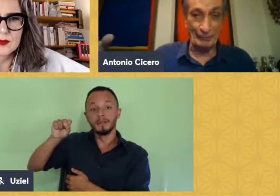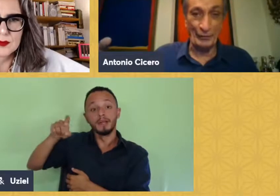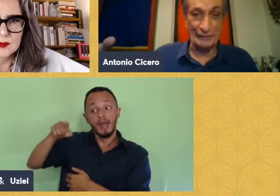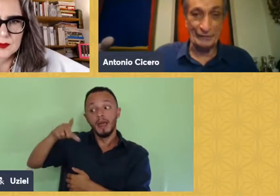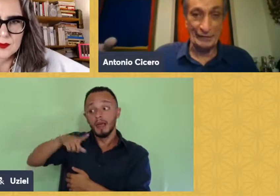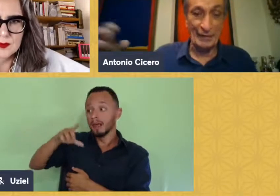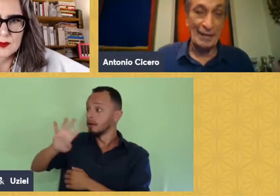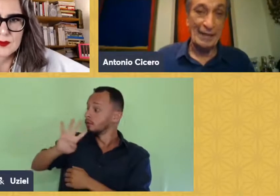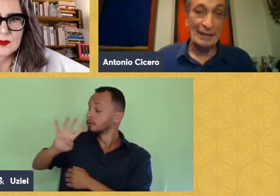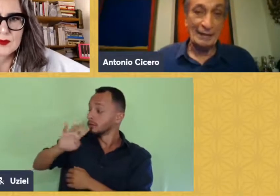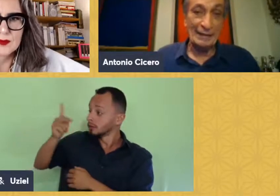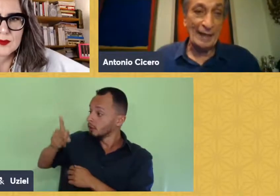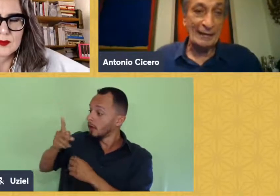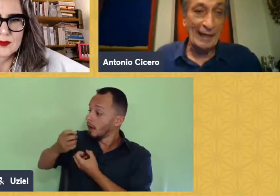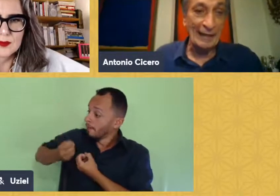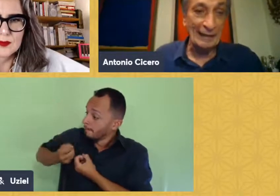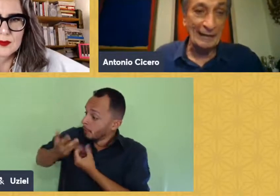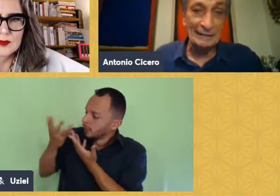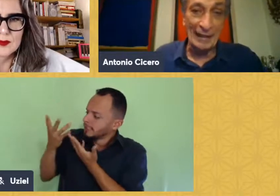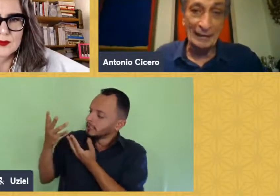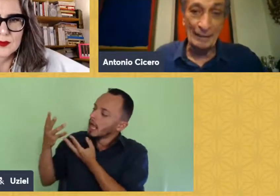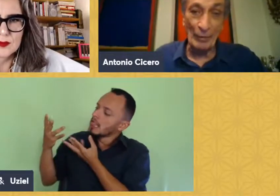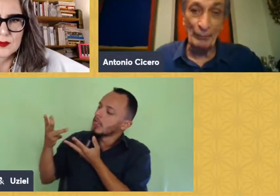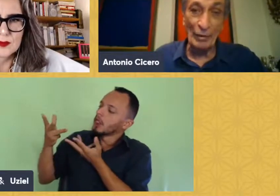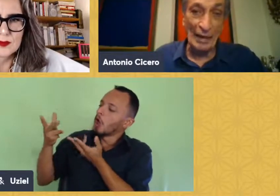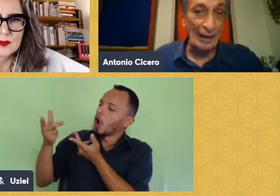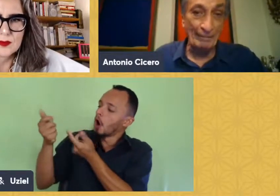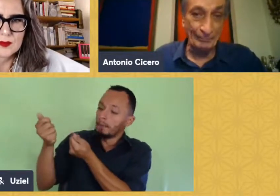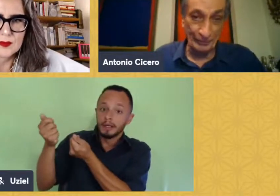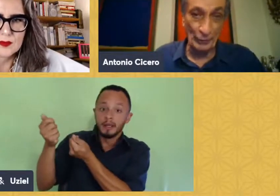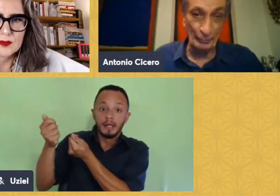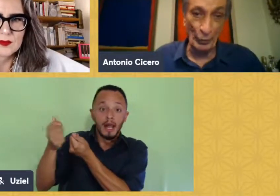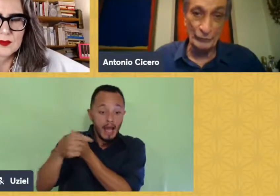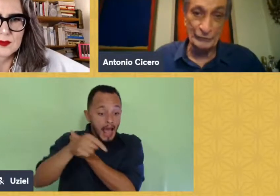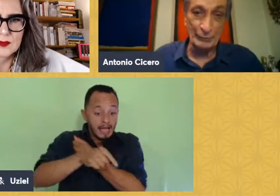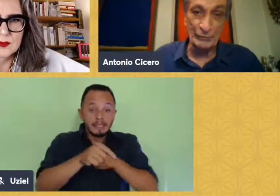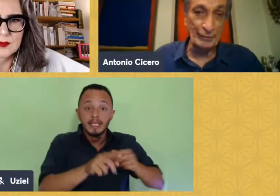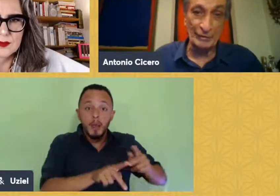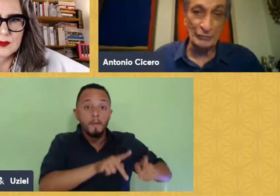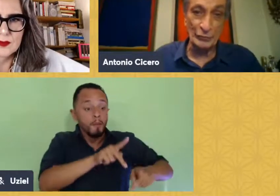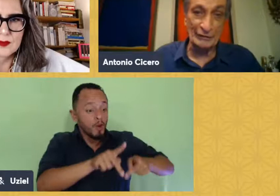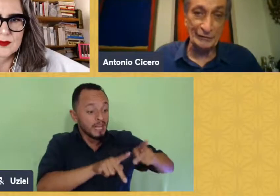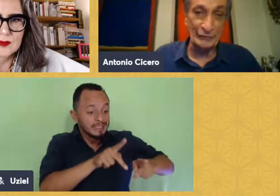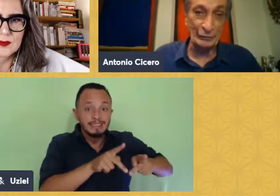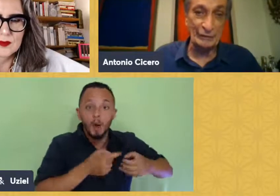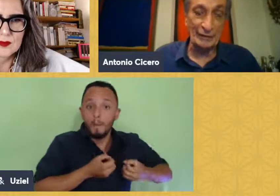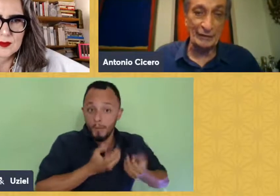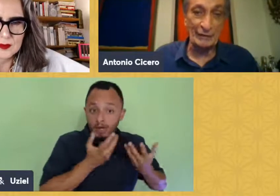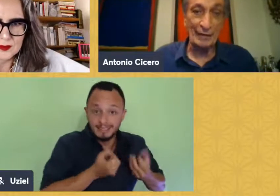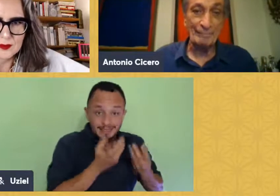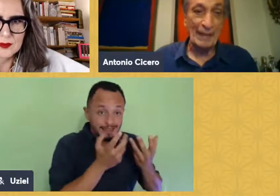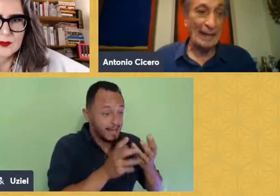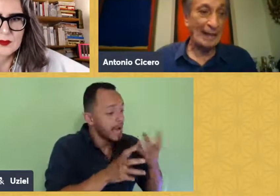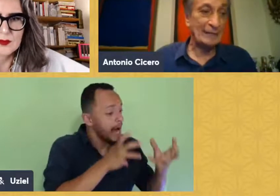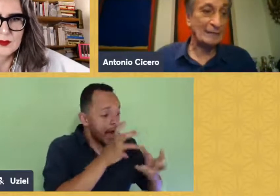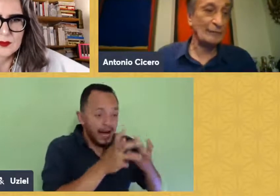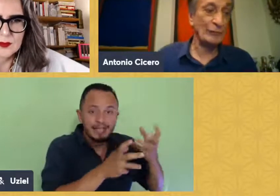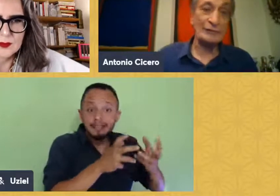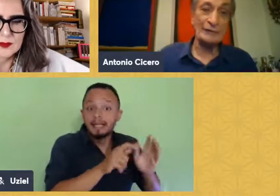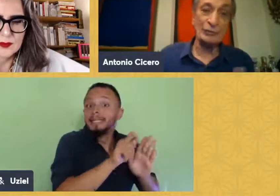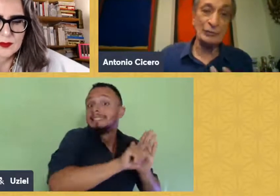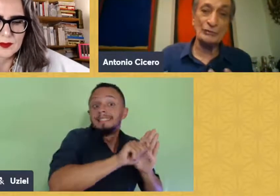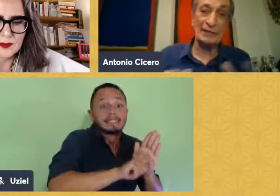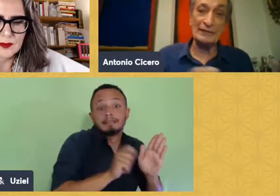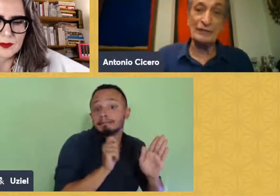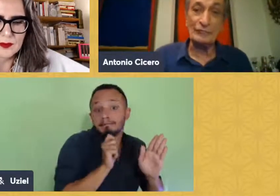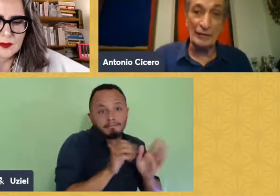grande poesia. E a que era cantada popular pelo povo, simplesmente nunca tinha sido escrita, essa ficou